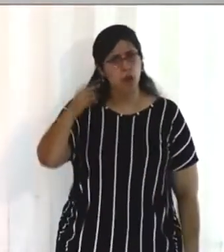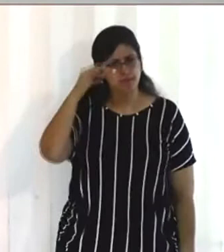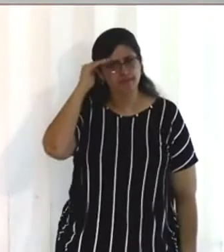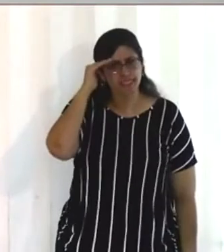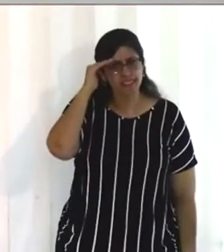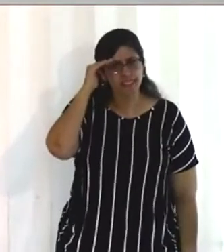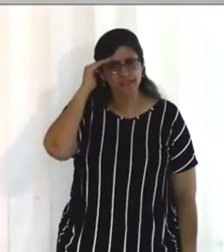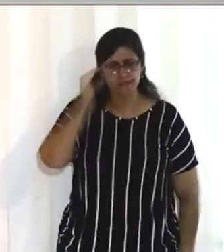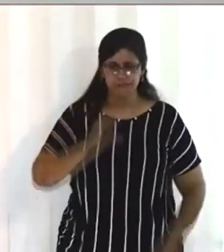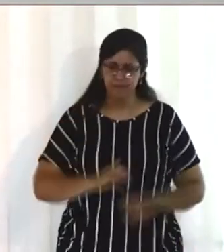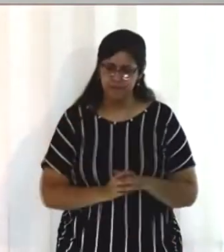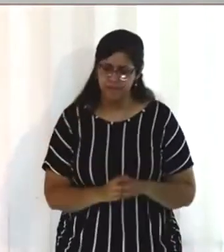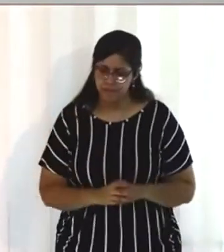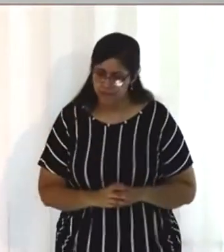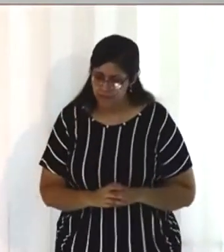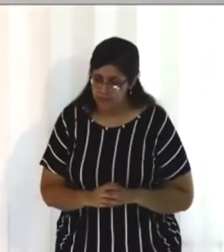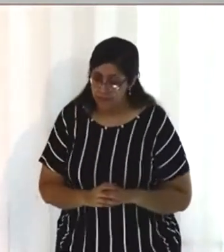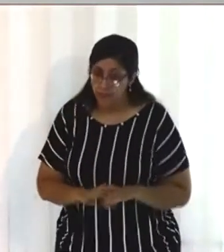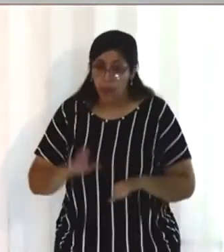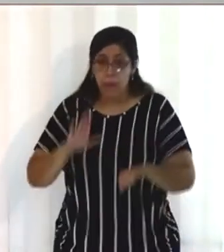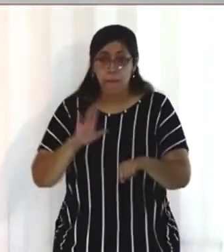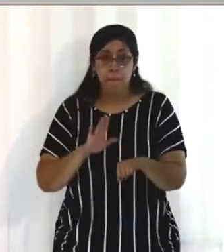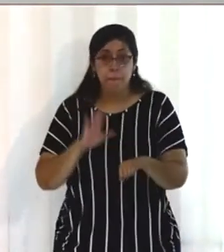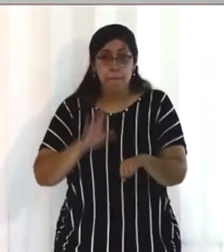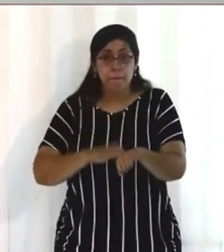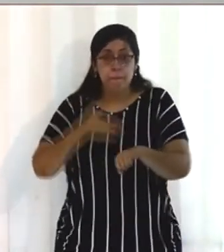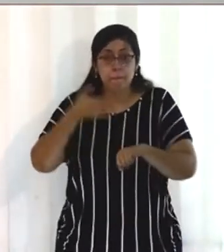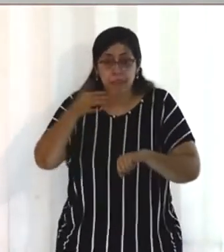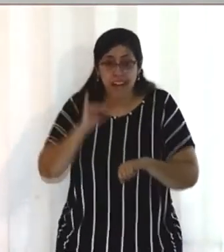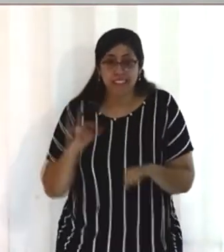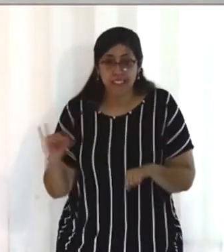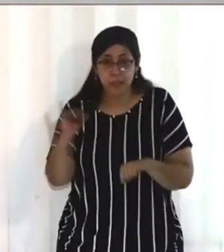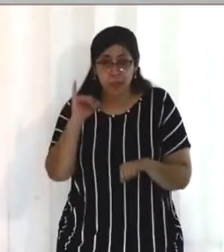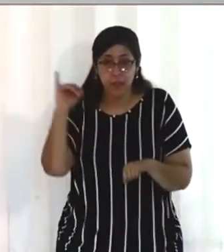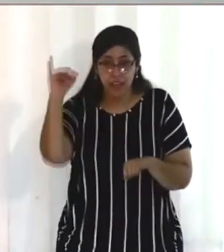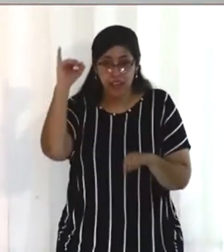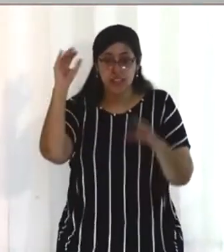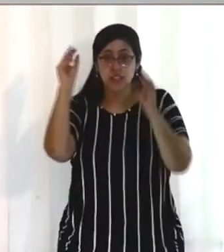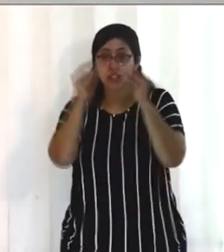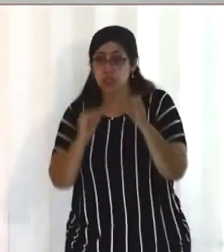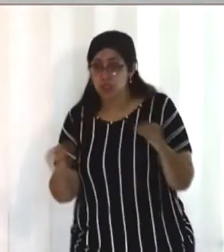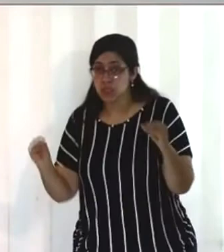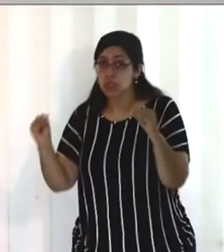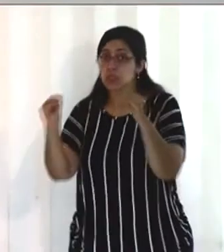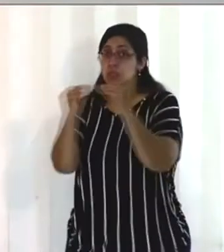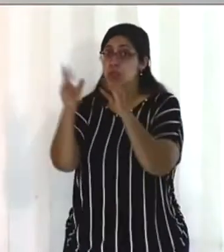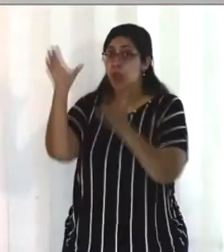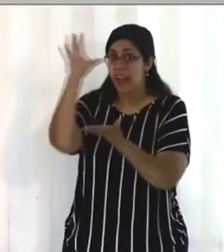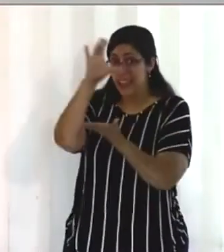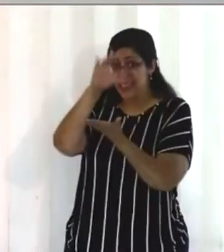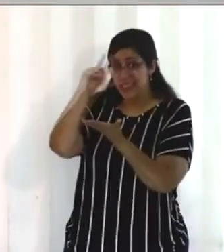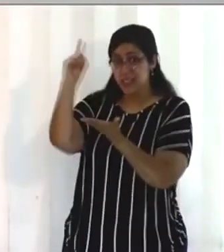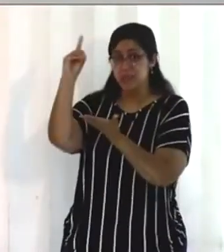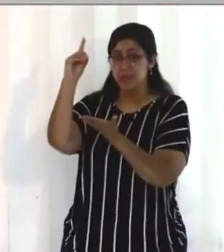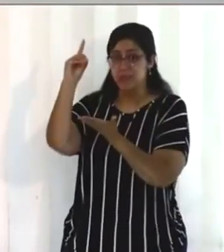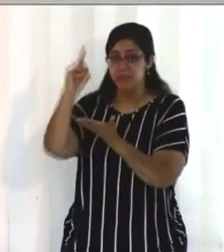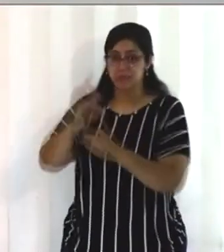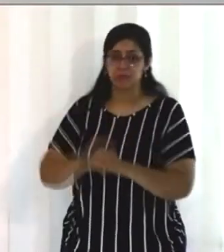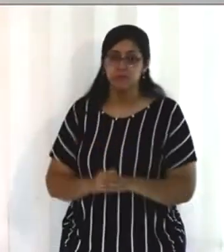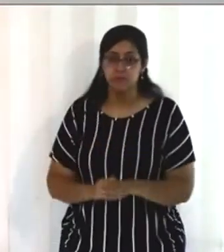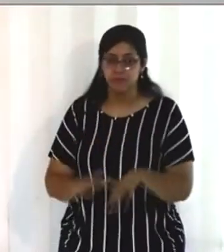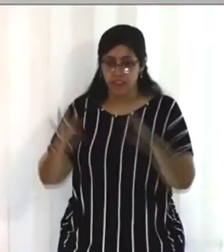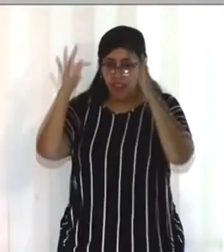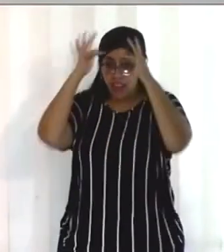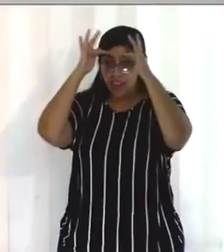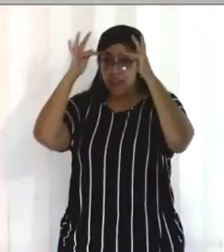para Noé, mais importante era agradar a Deus do que aos homens. Para Noé, mais importante era ser fiel a